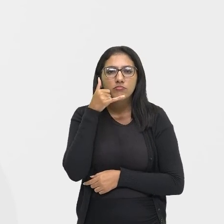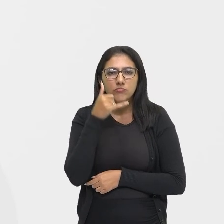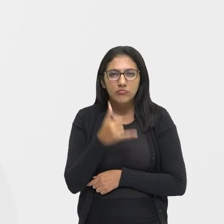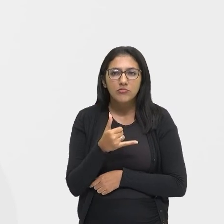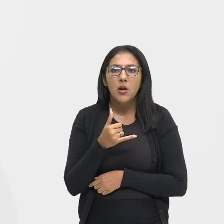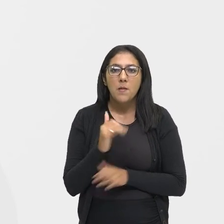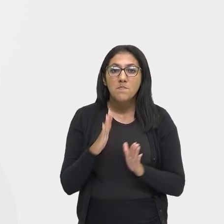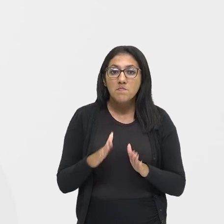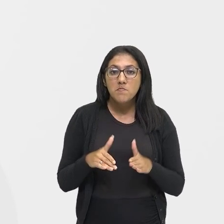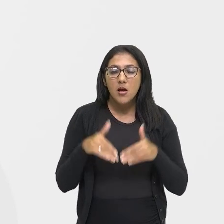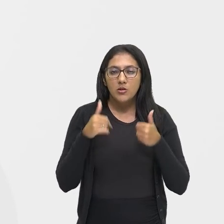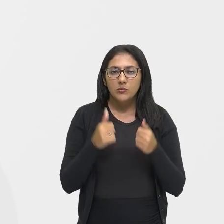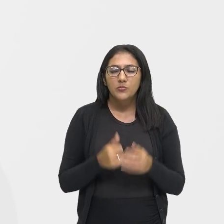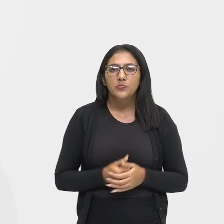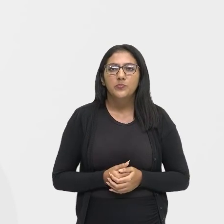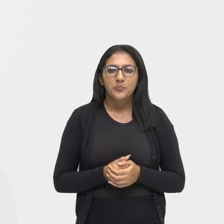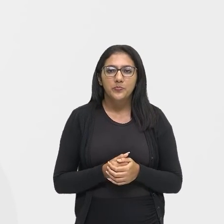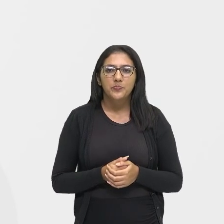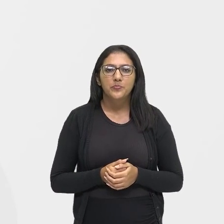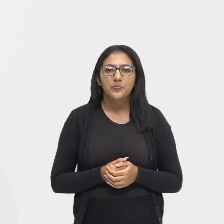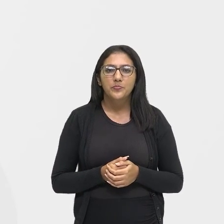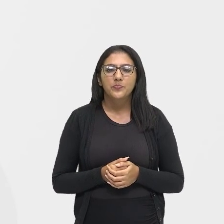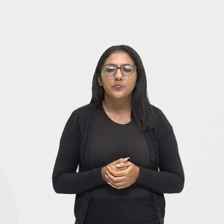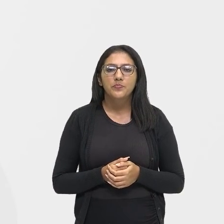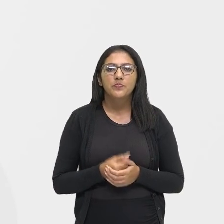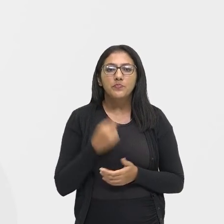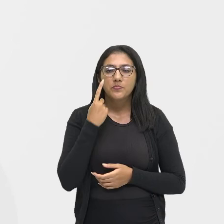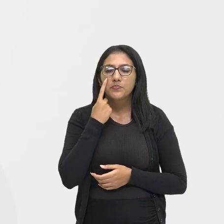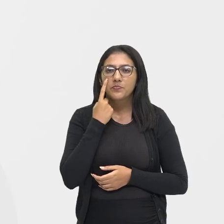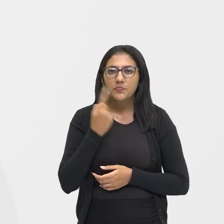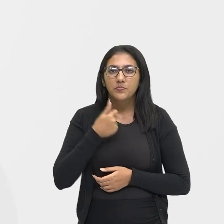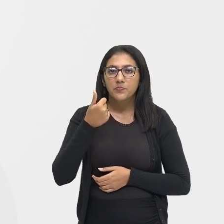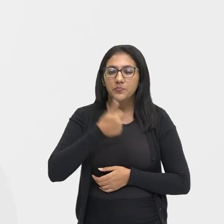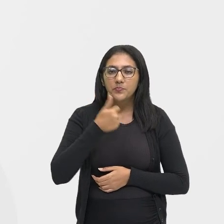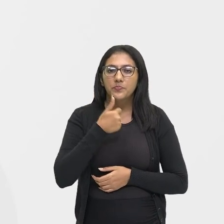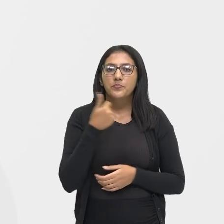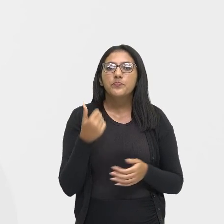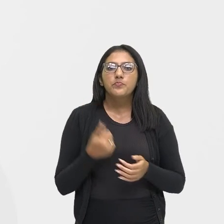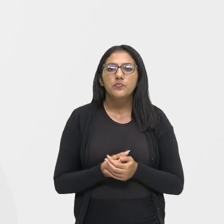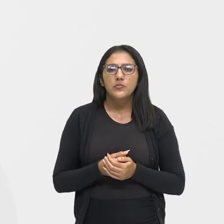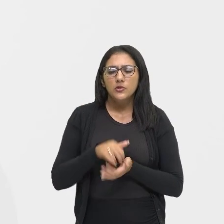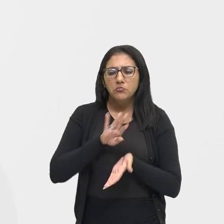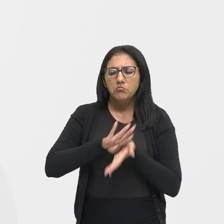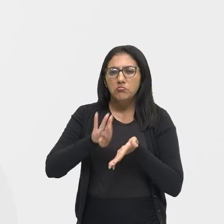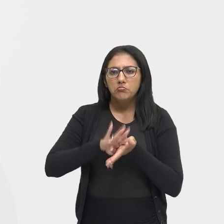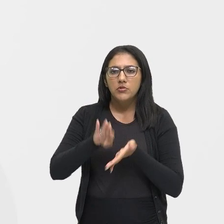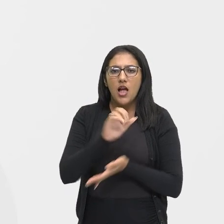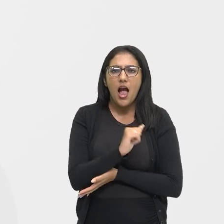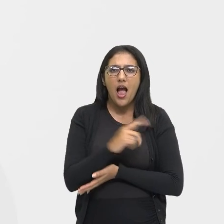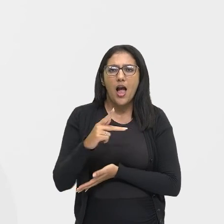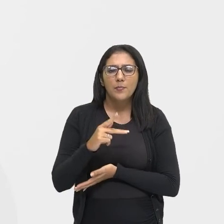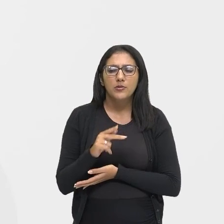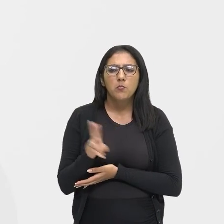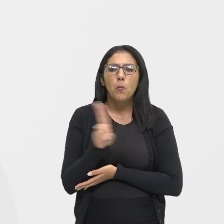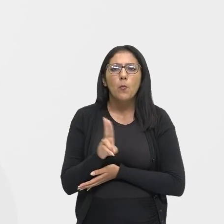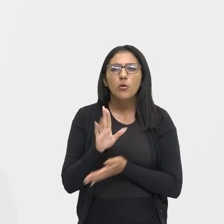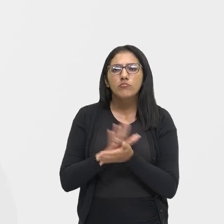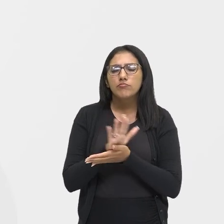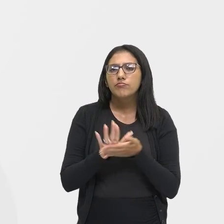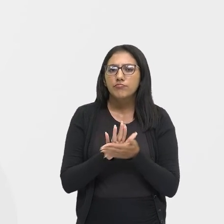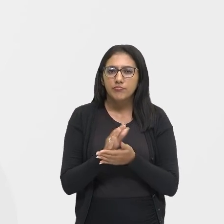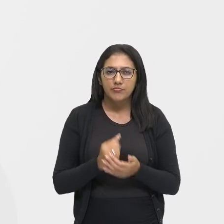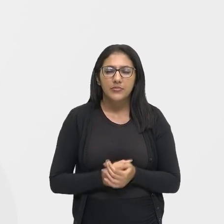Se fugir do nosso conhecimento, o que a gente precisa fazer? Chamar um técnico de informática, tá